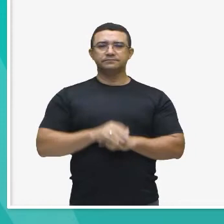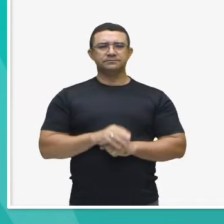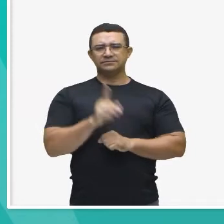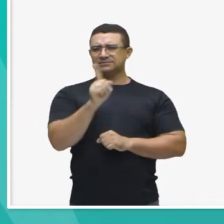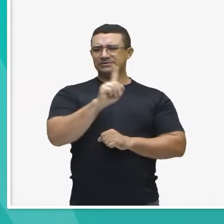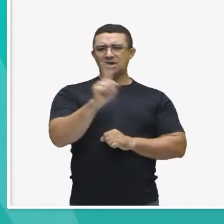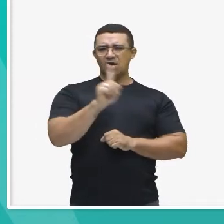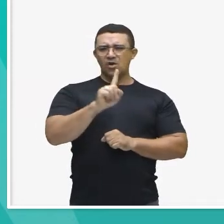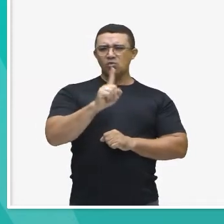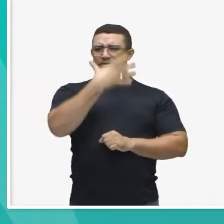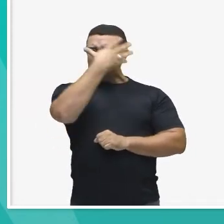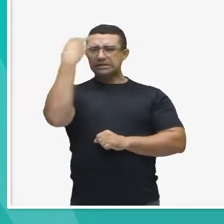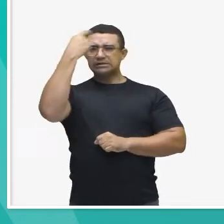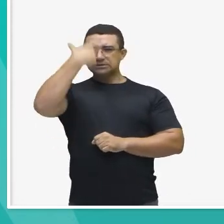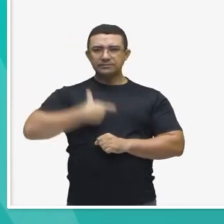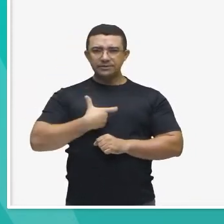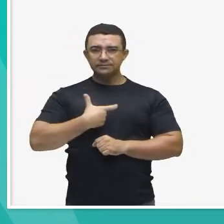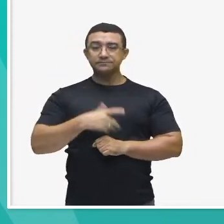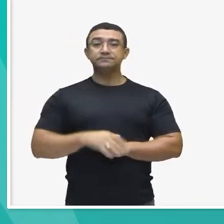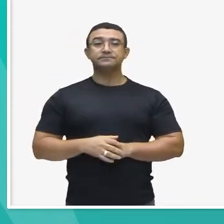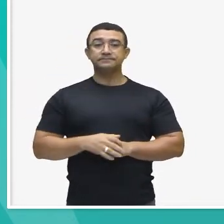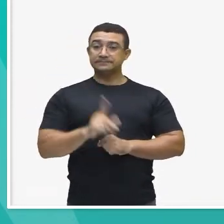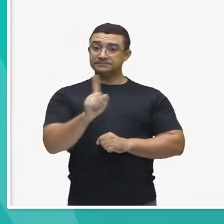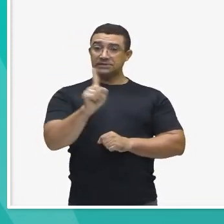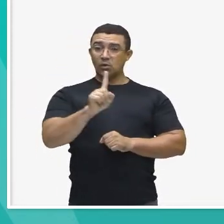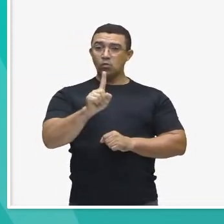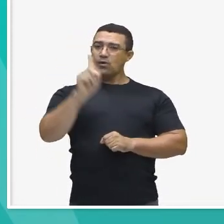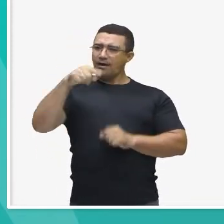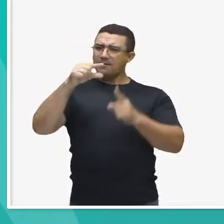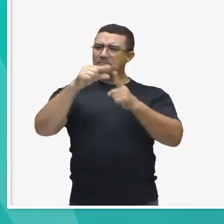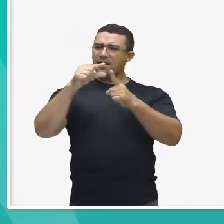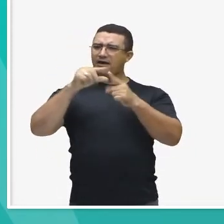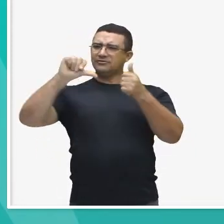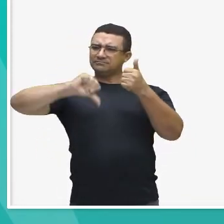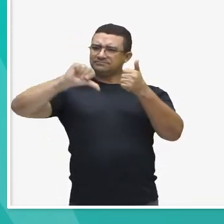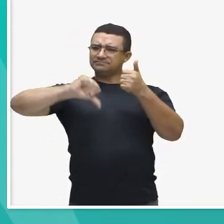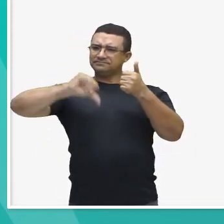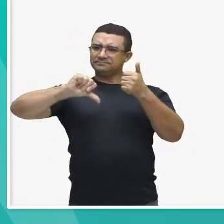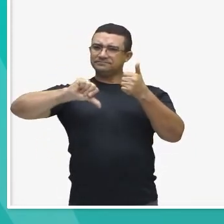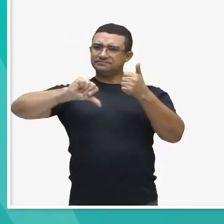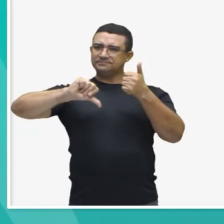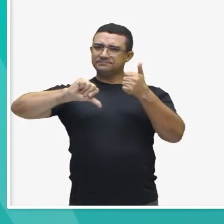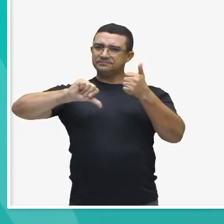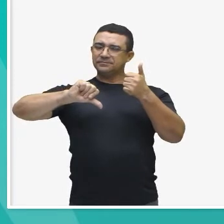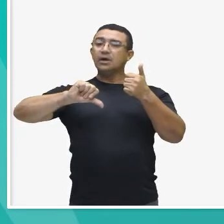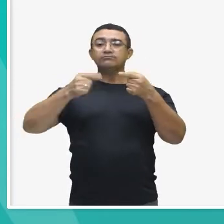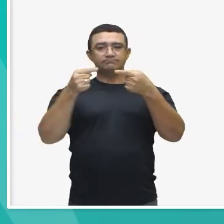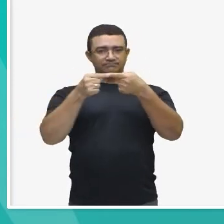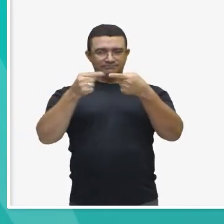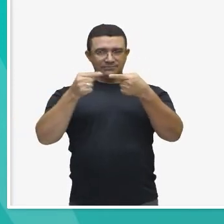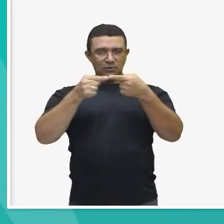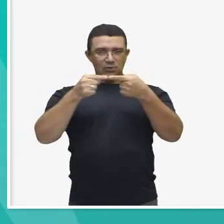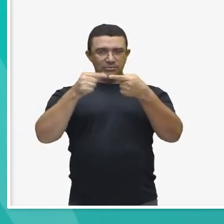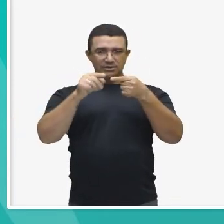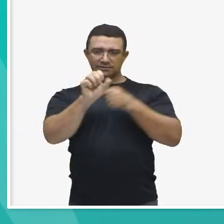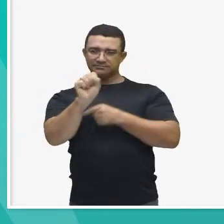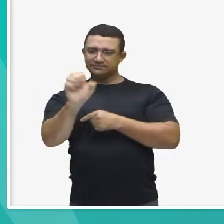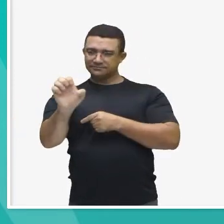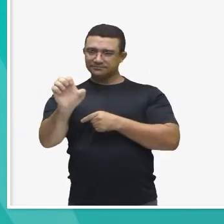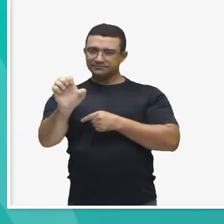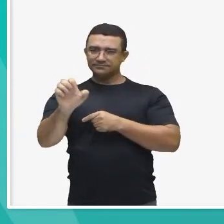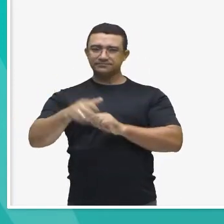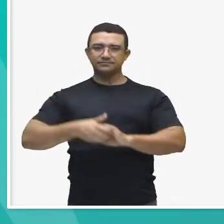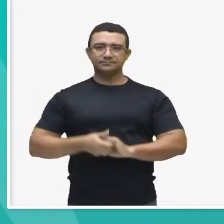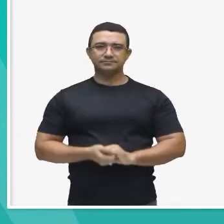esqueça de mim. Não é uma palavra negativa. Então, esse não, né,